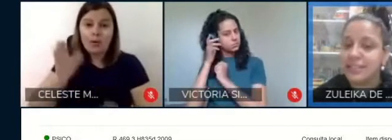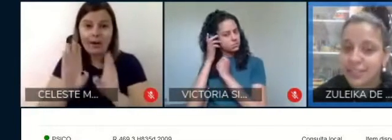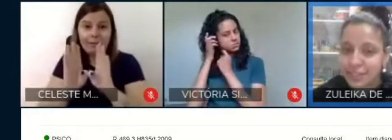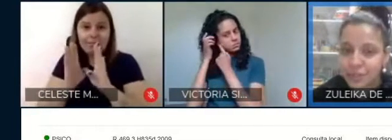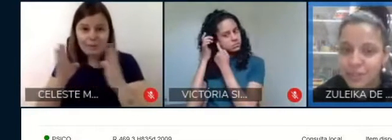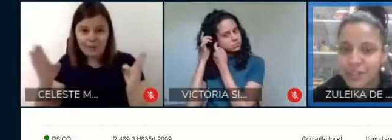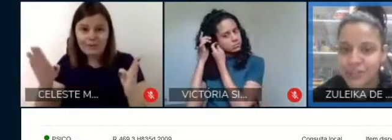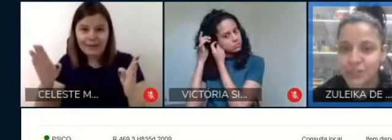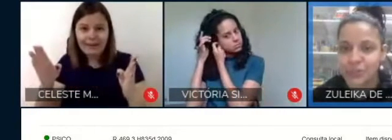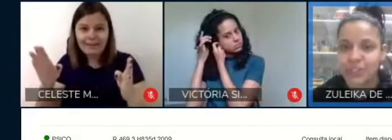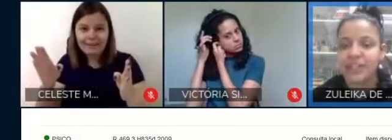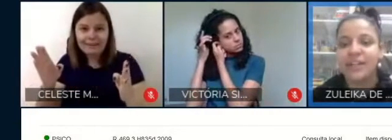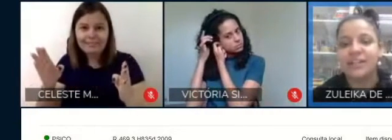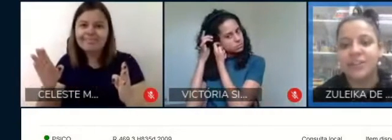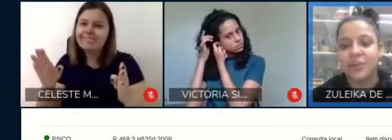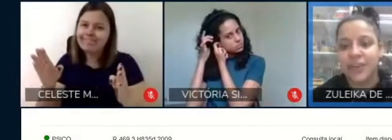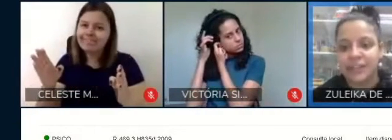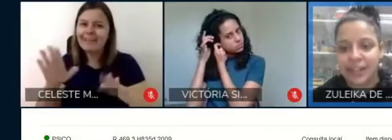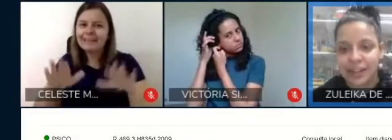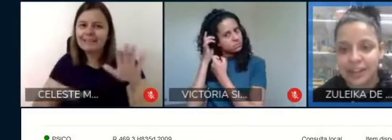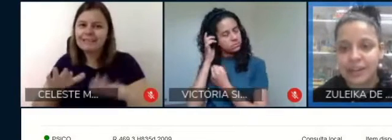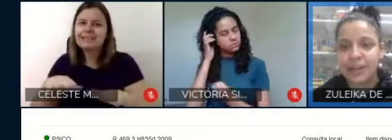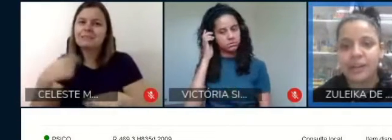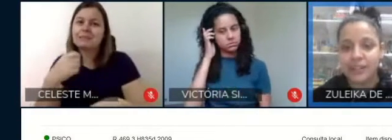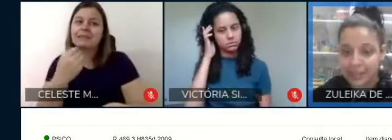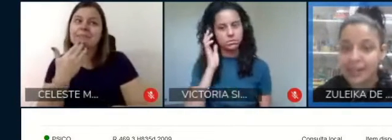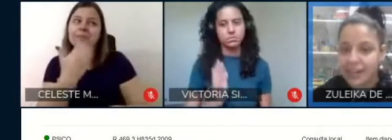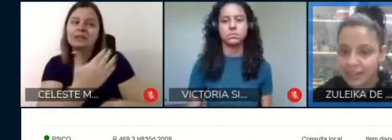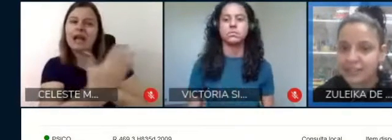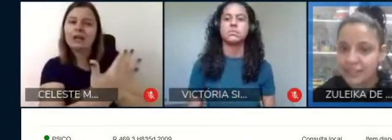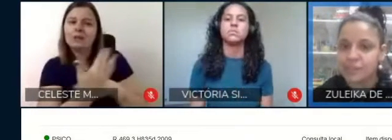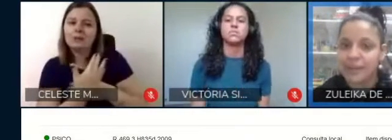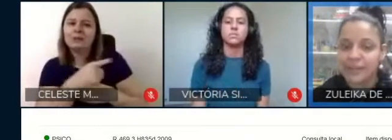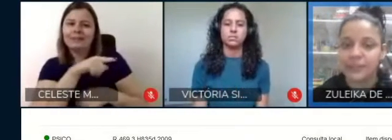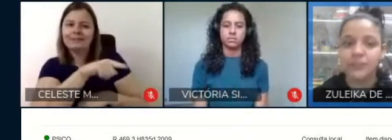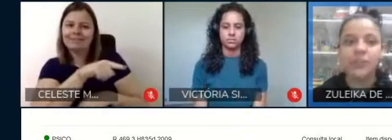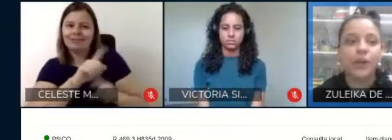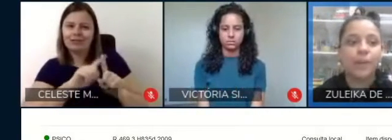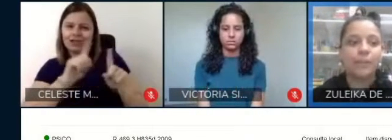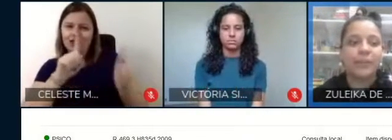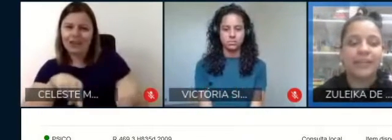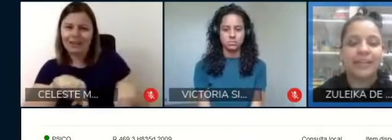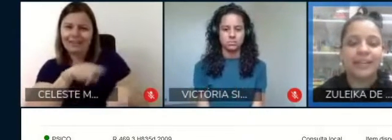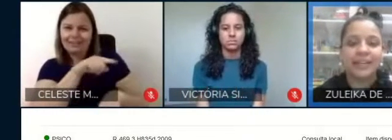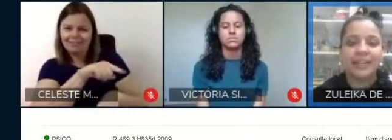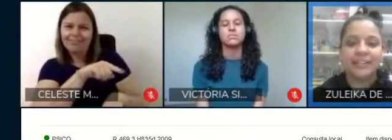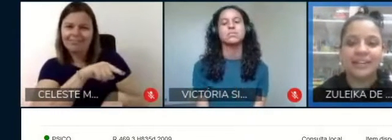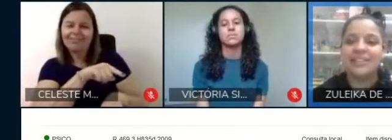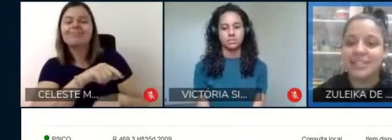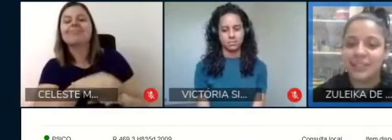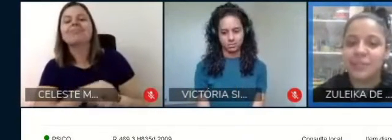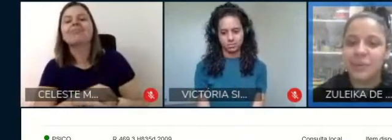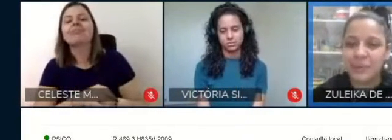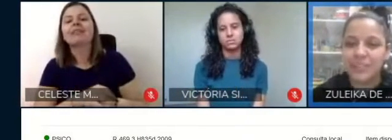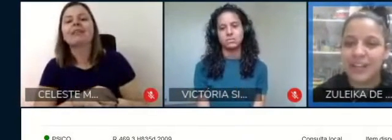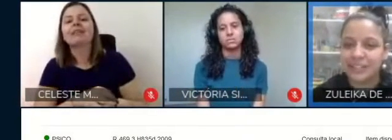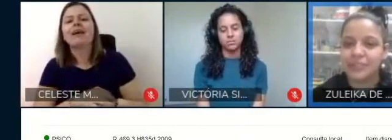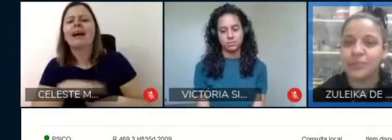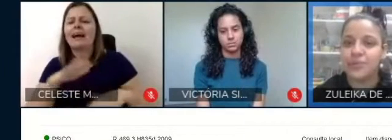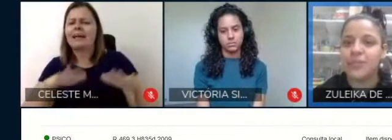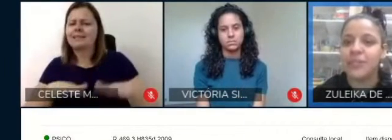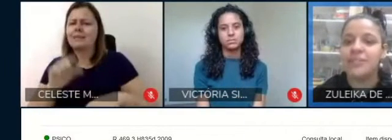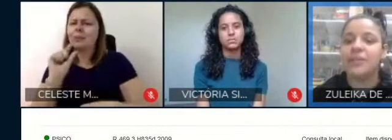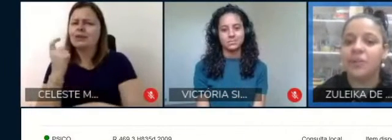é interessante pedir ajuda de alguém que está lá trabalhando, porque tende a ser um